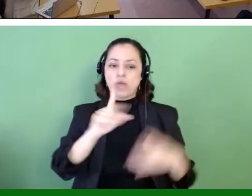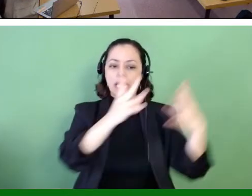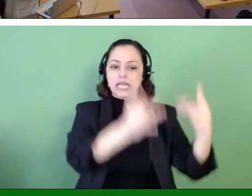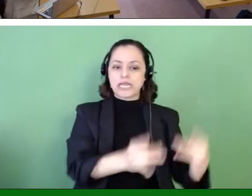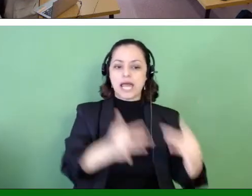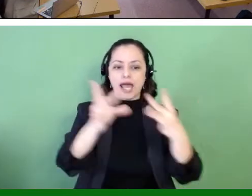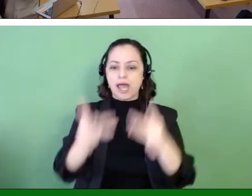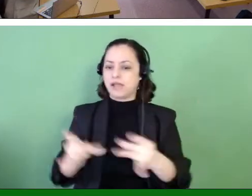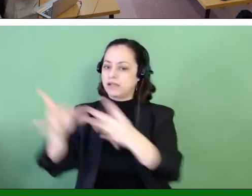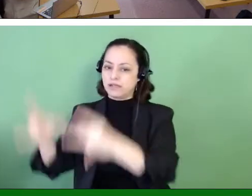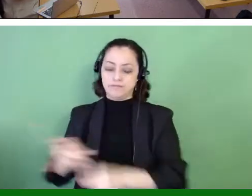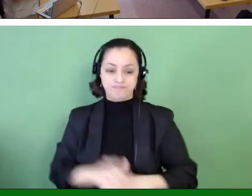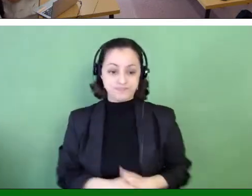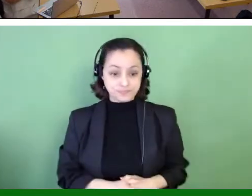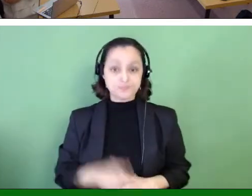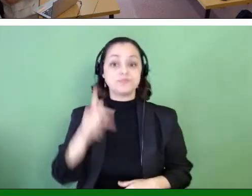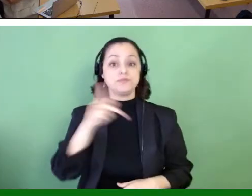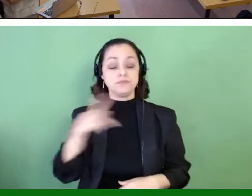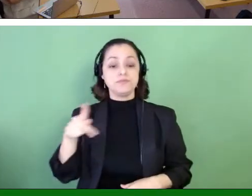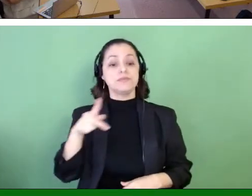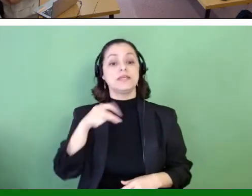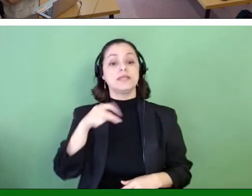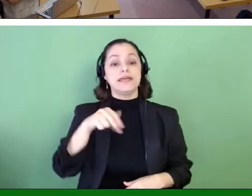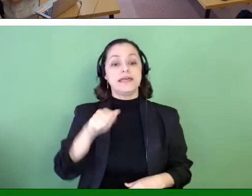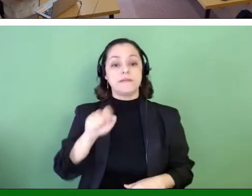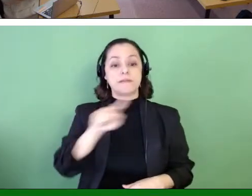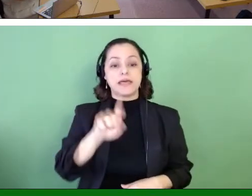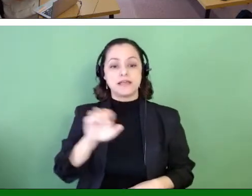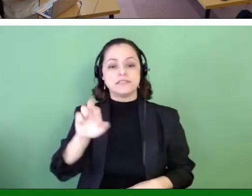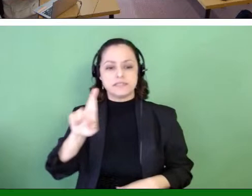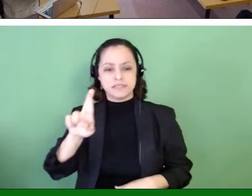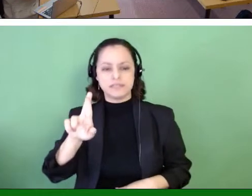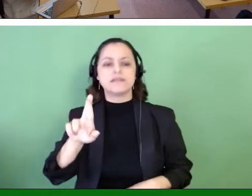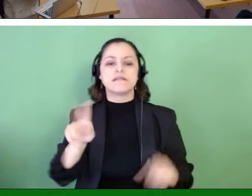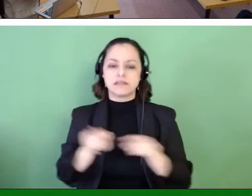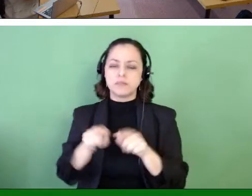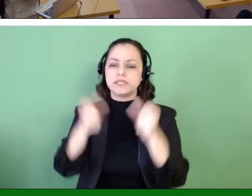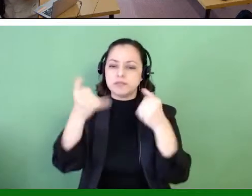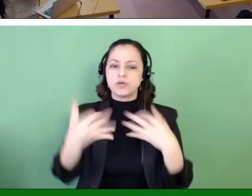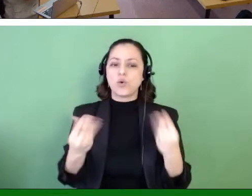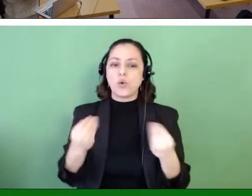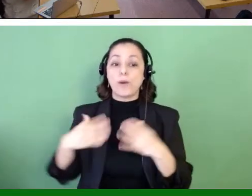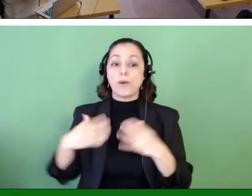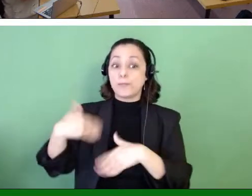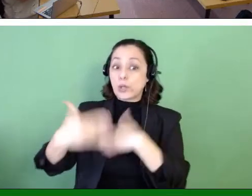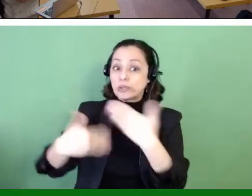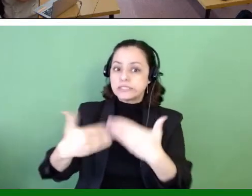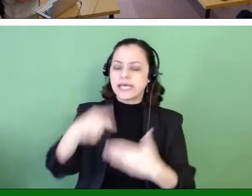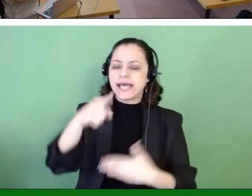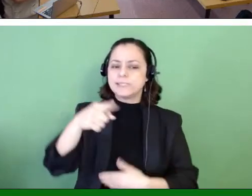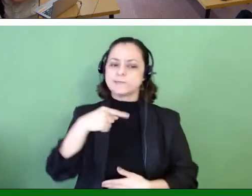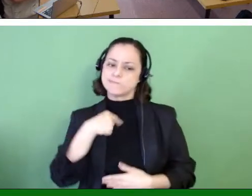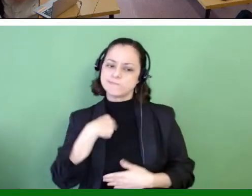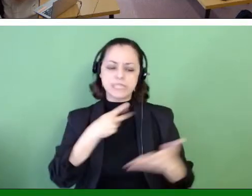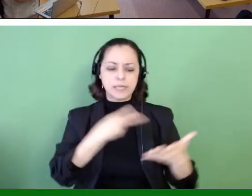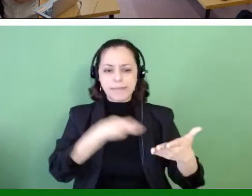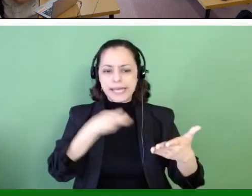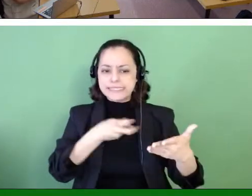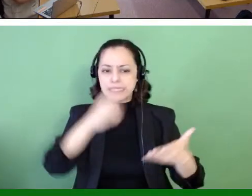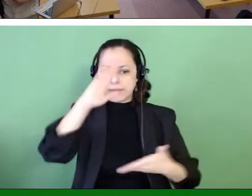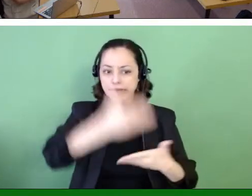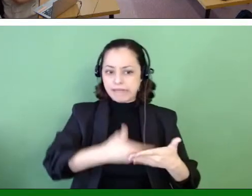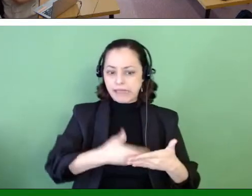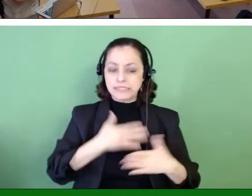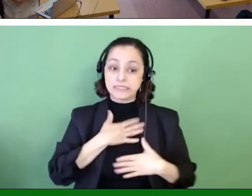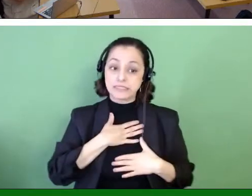O professor Nazir comentou também sobre as questões, né, se você estava certo sobre as suas impressões, eu acho que não era o foco